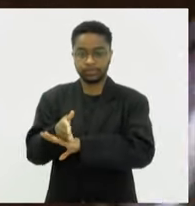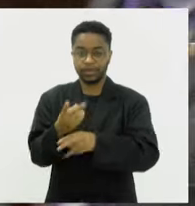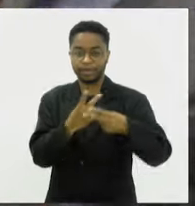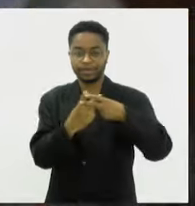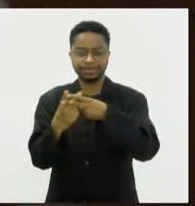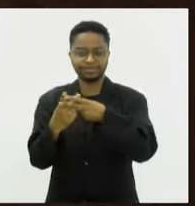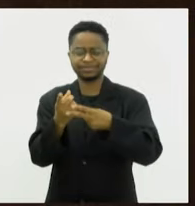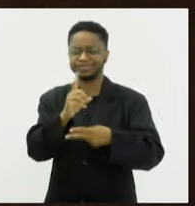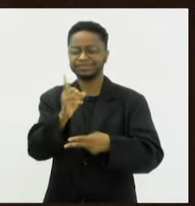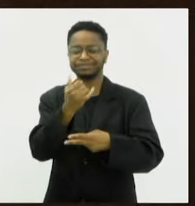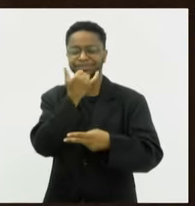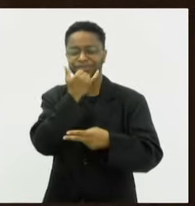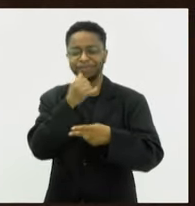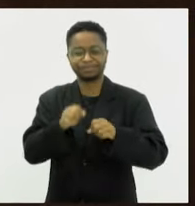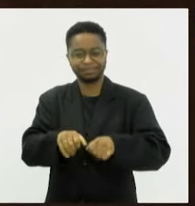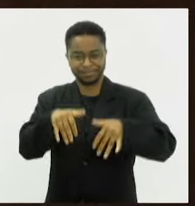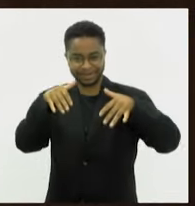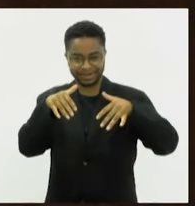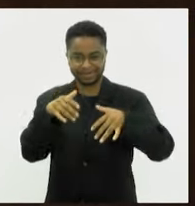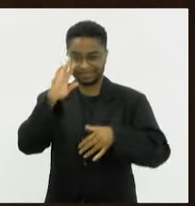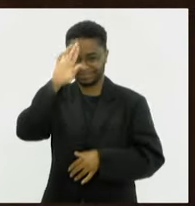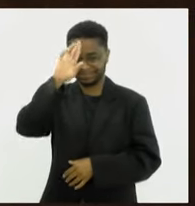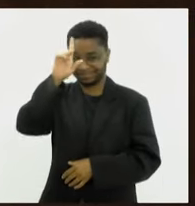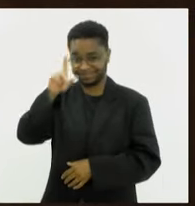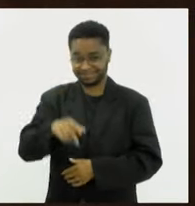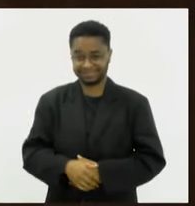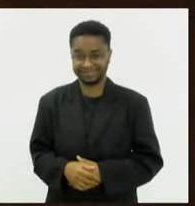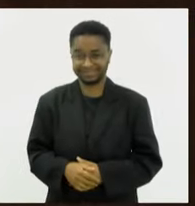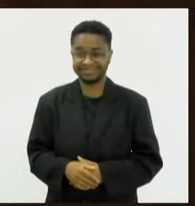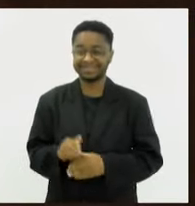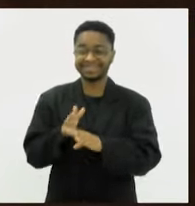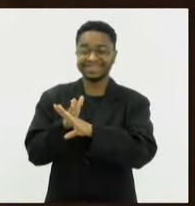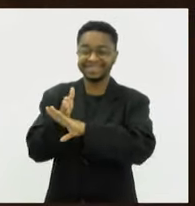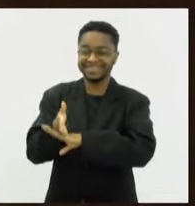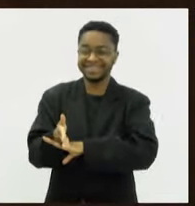no plenário, olha a minha cabeça,